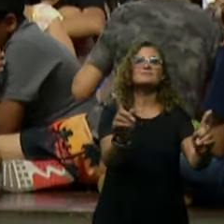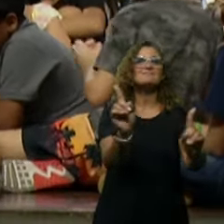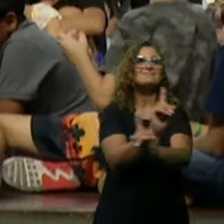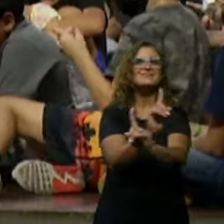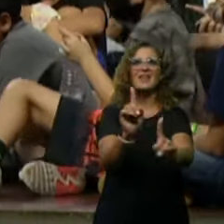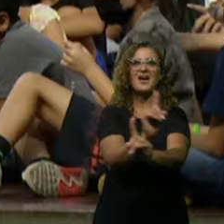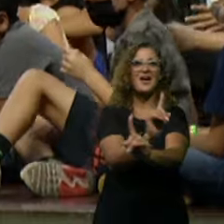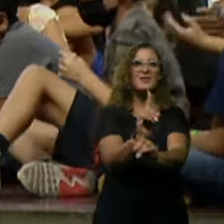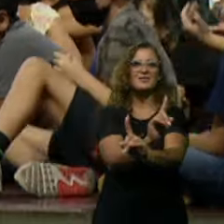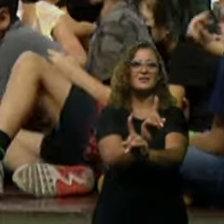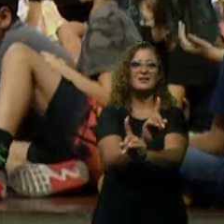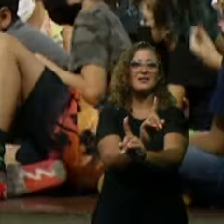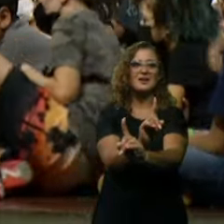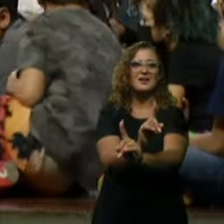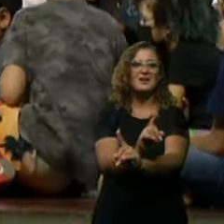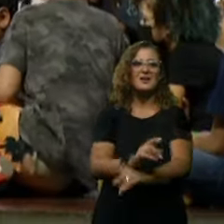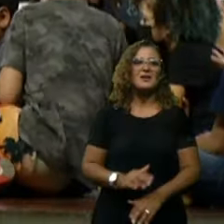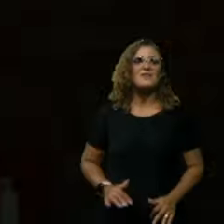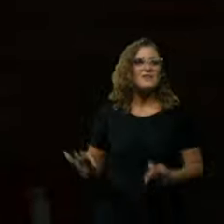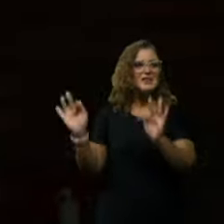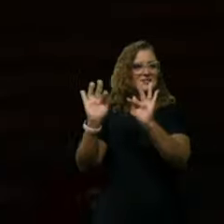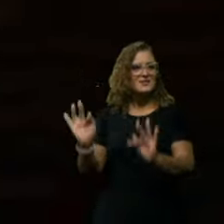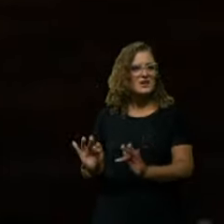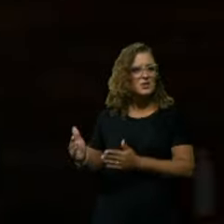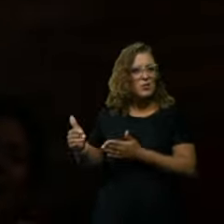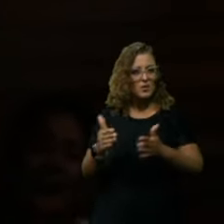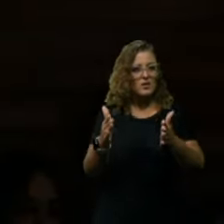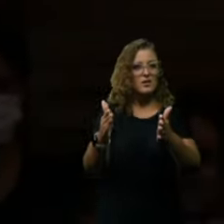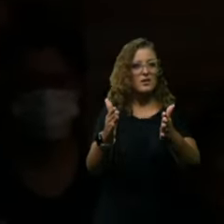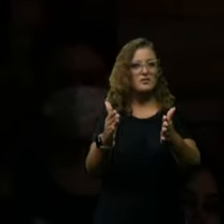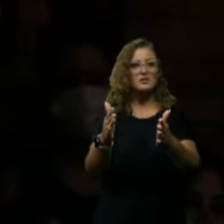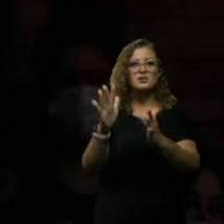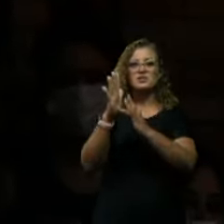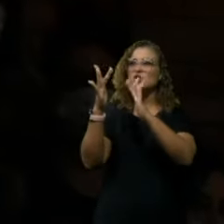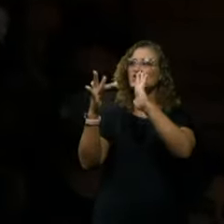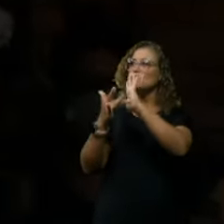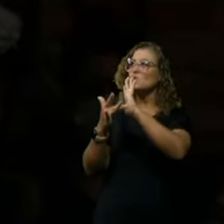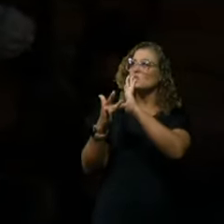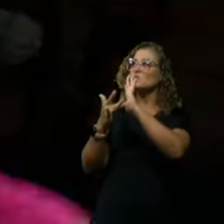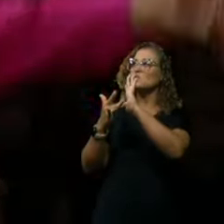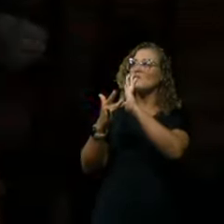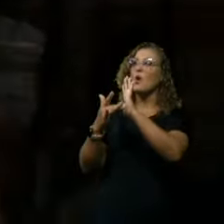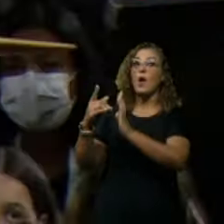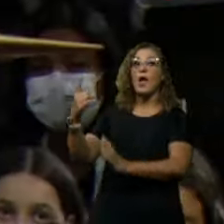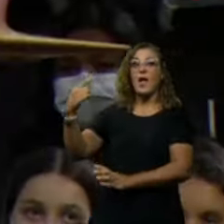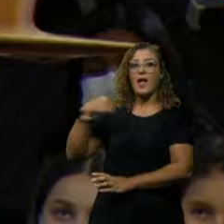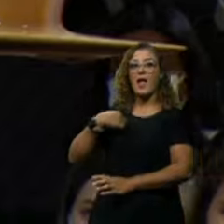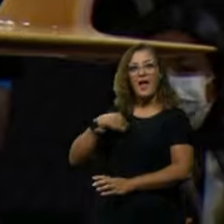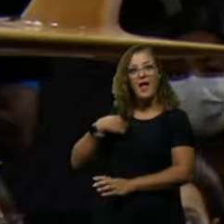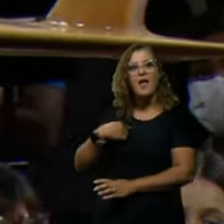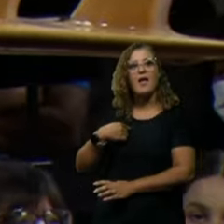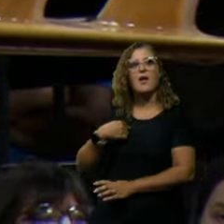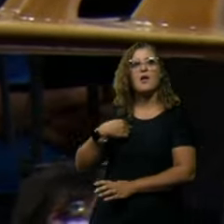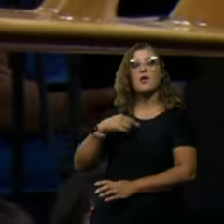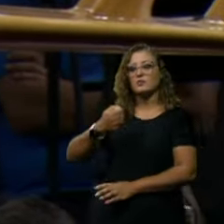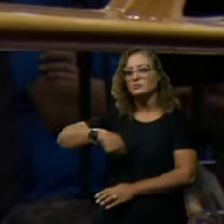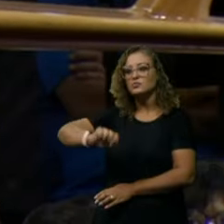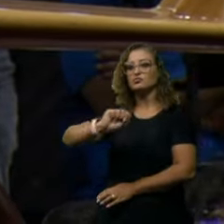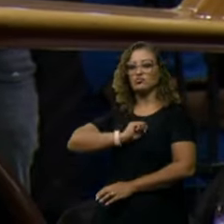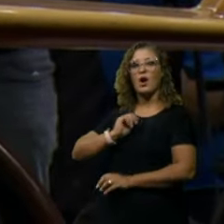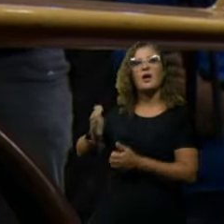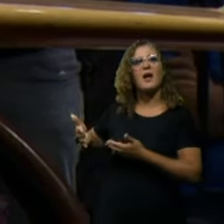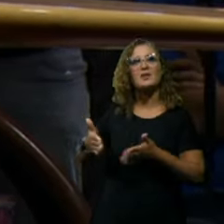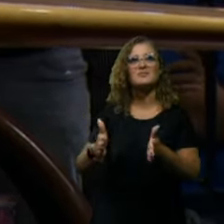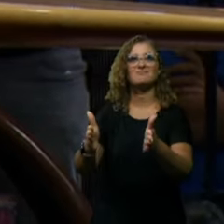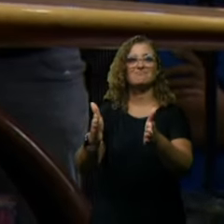uma e Jesus disse eu sou o caminho e ele não te espera do outro lado se